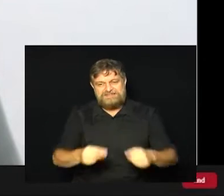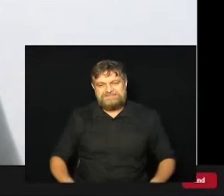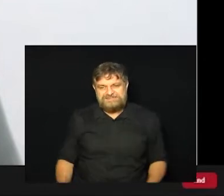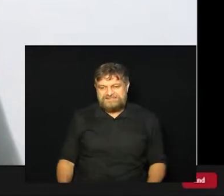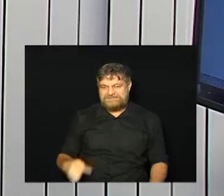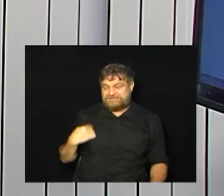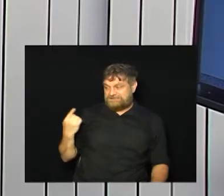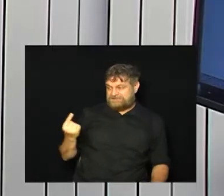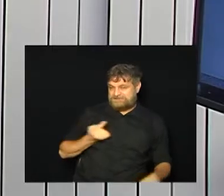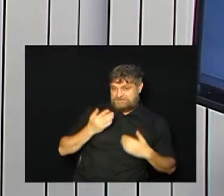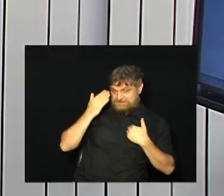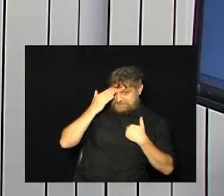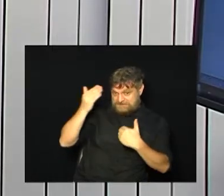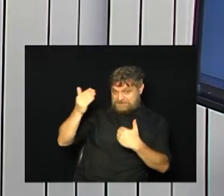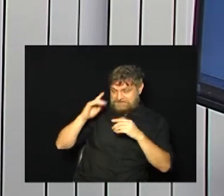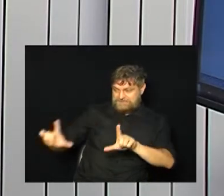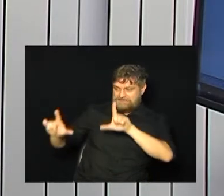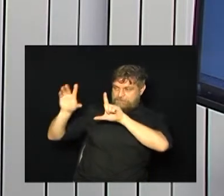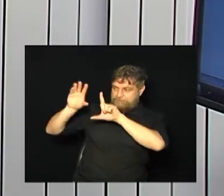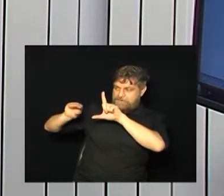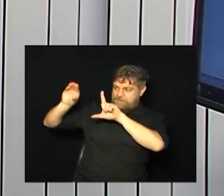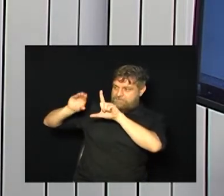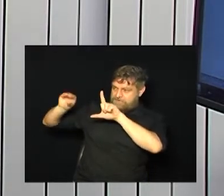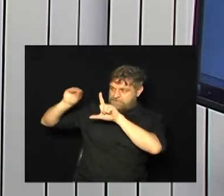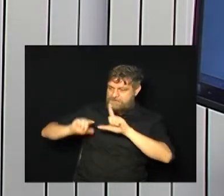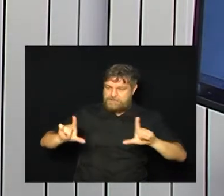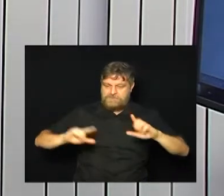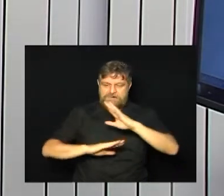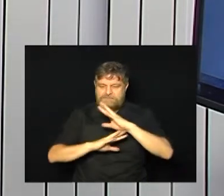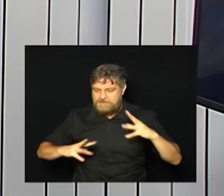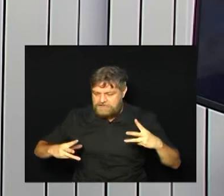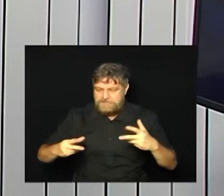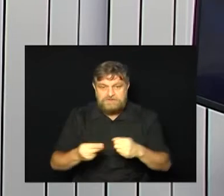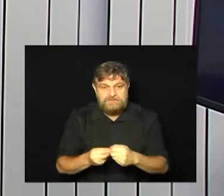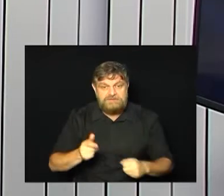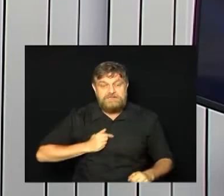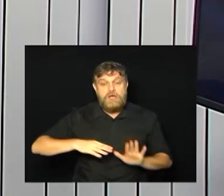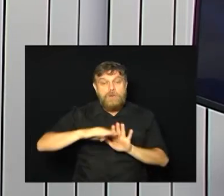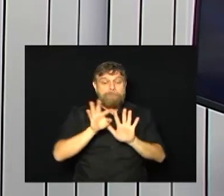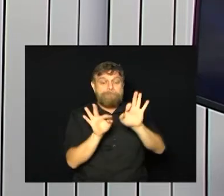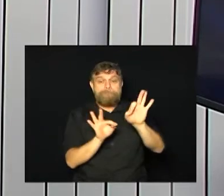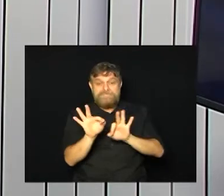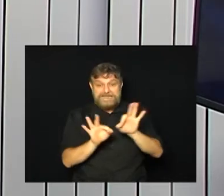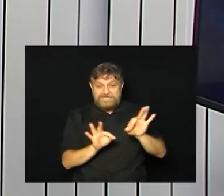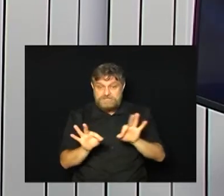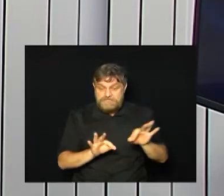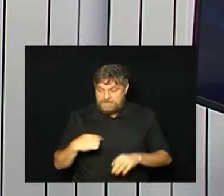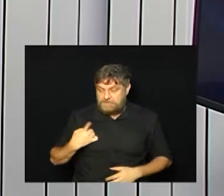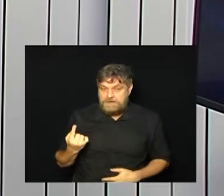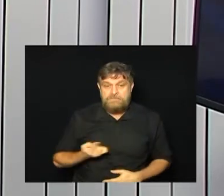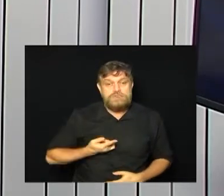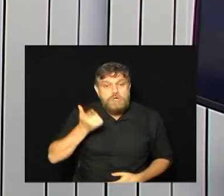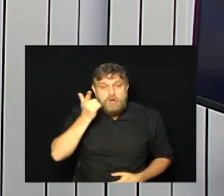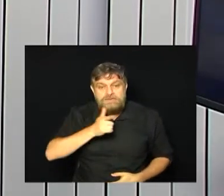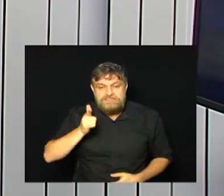é que temos que agradecer a presença da Rebeca Toyama aqui no Câmara Total, falando sobre este planejamento, né? Para a gente poder